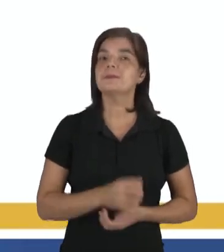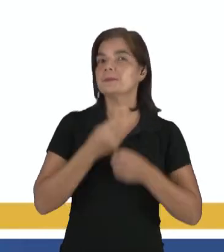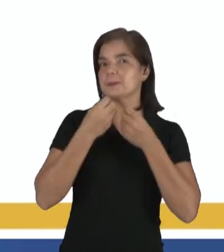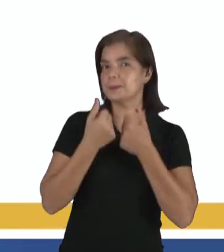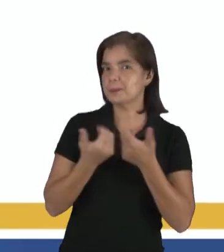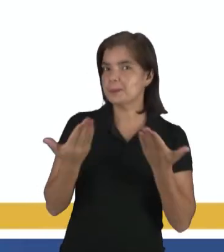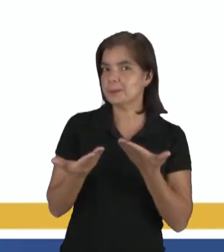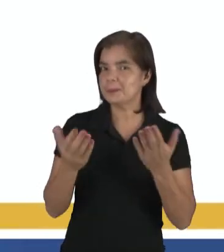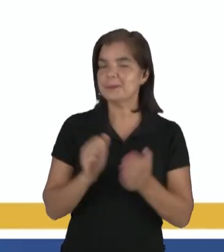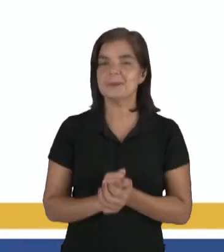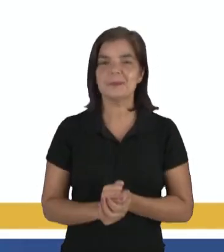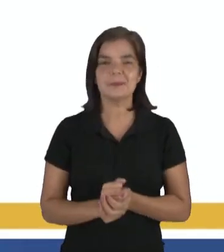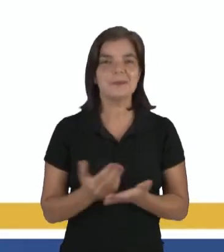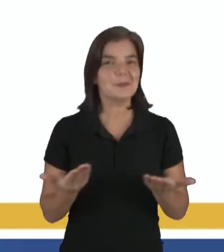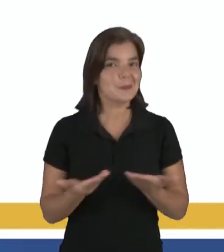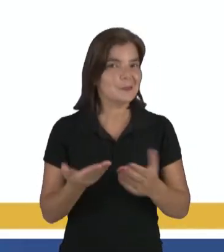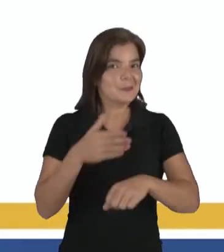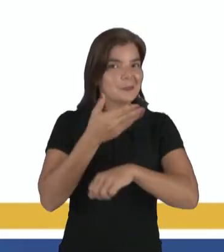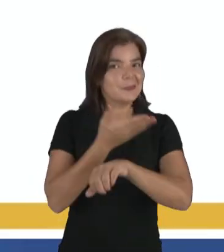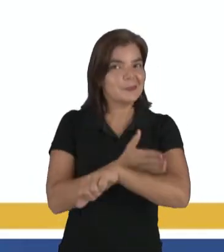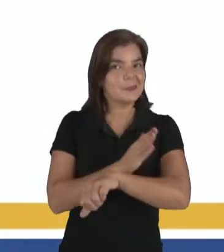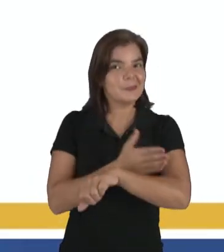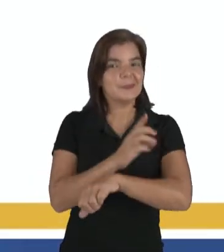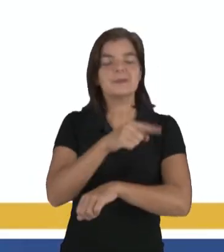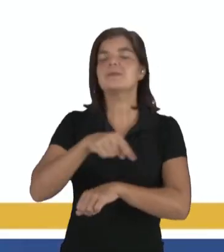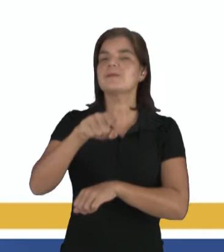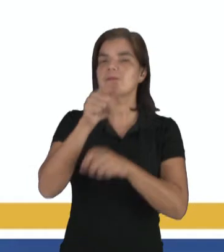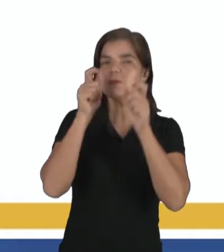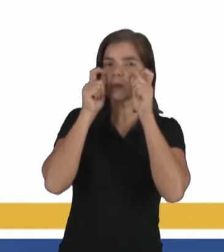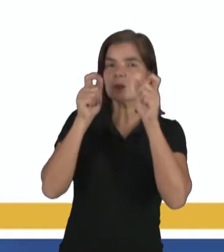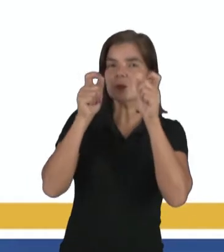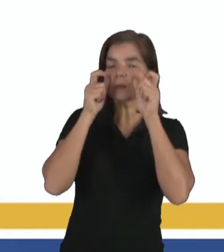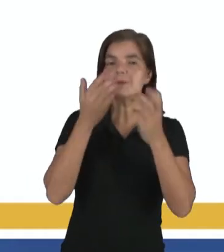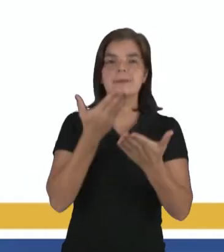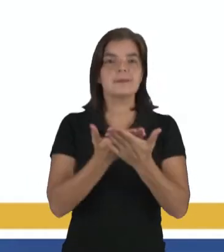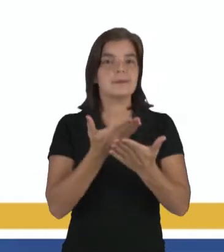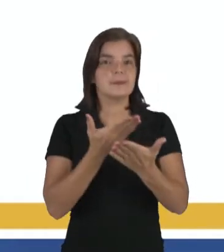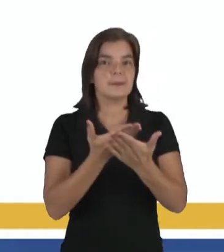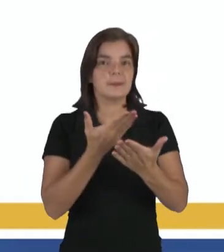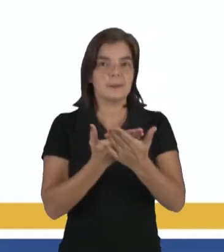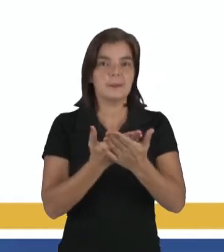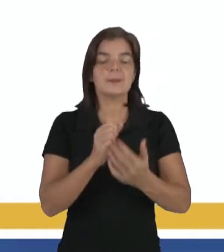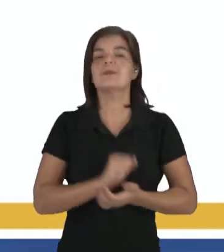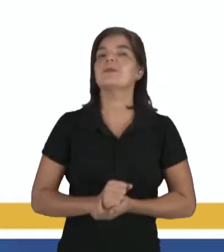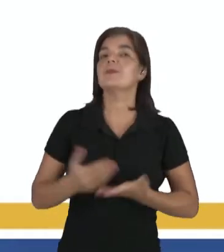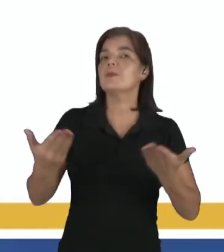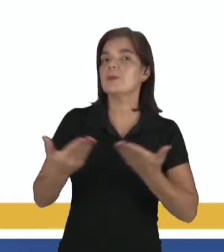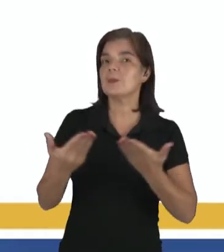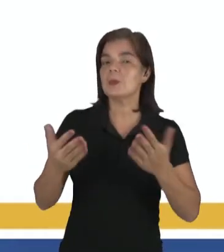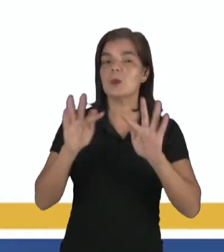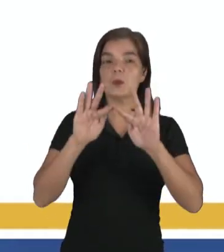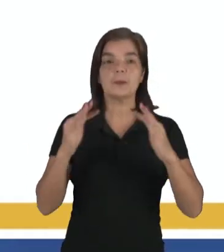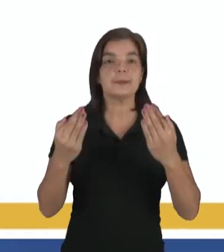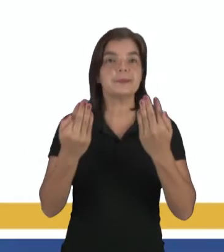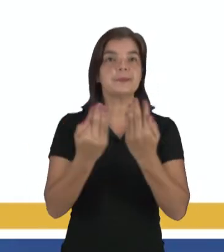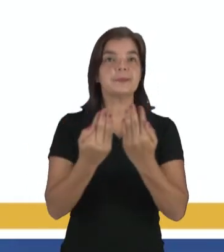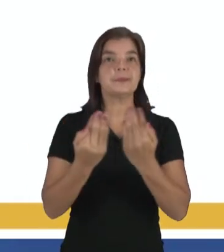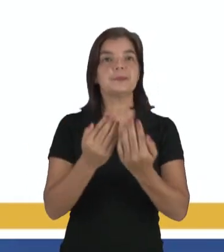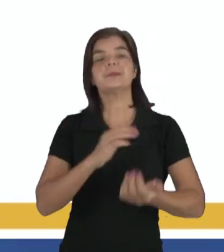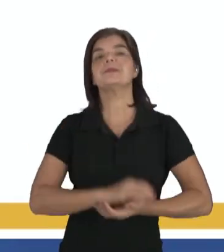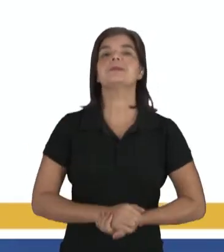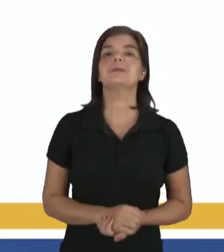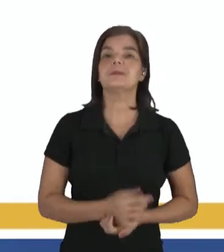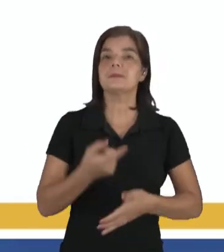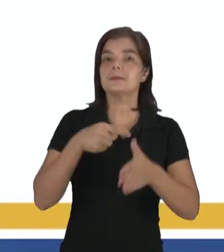é muito bem leve pra cachos bom para as cá então vamos ver se vocês estavam aí bem atentos a nossa aula de hoje sobre Family members'